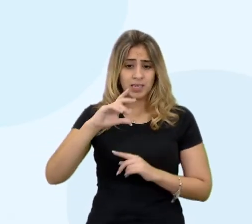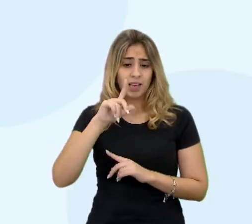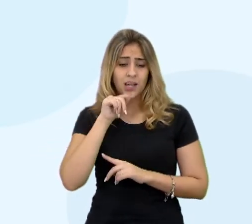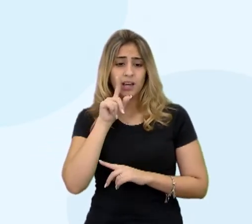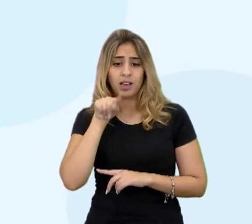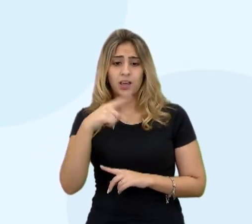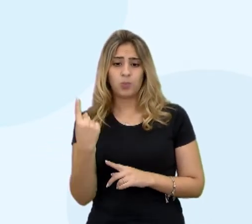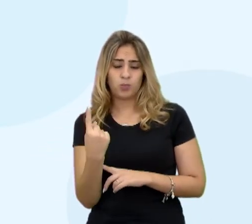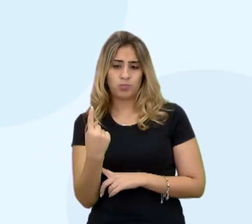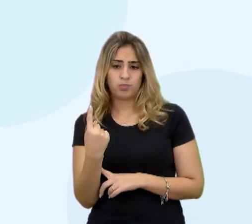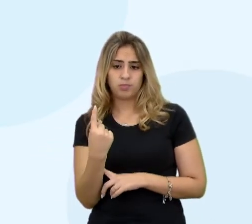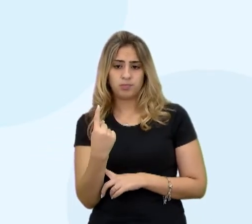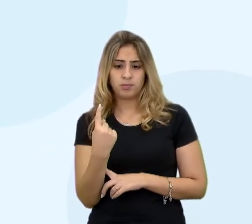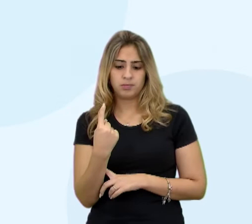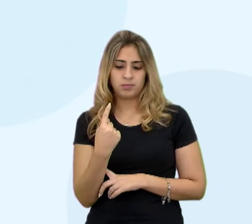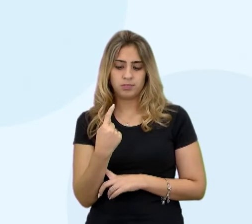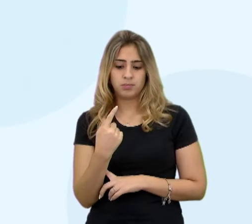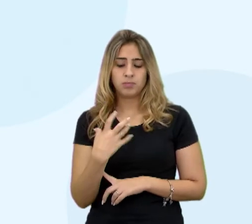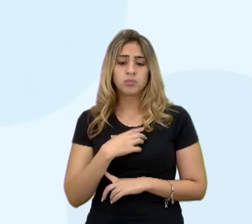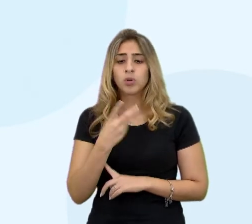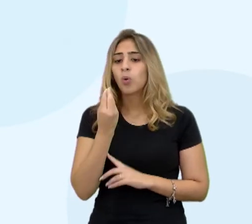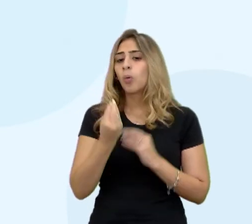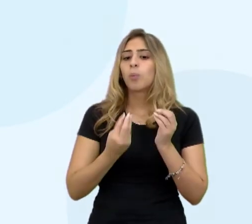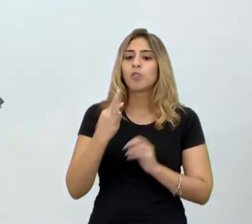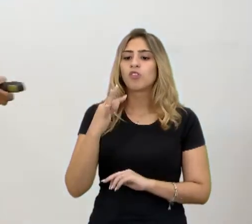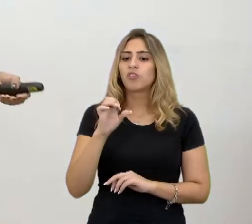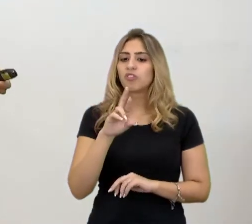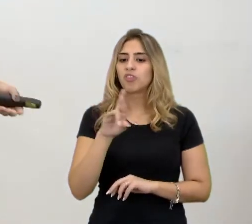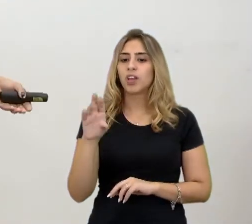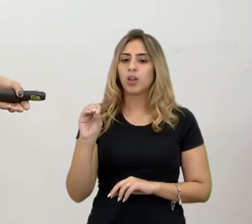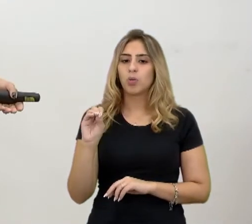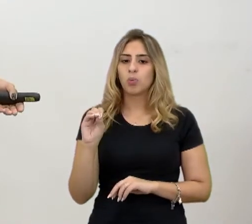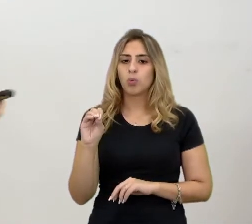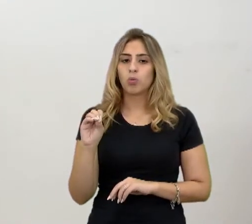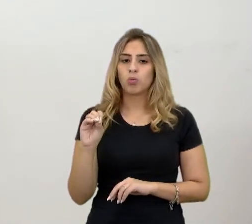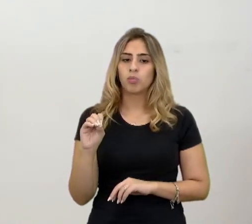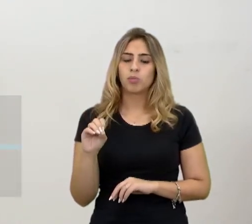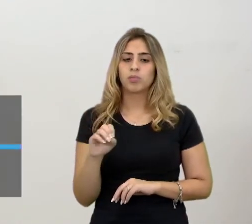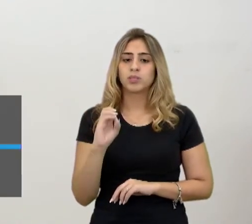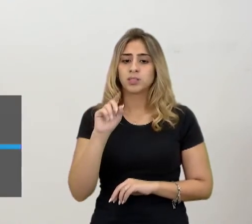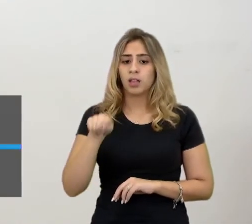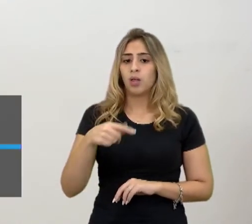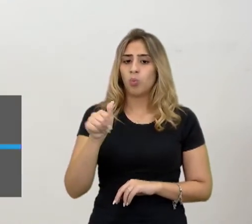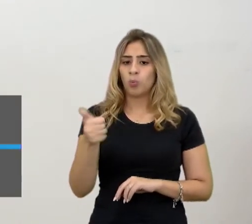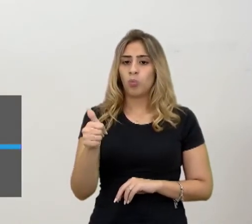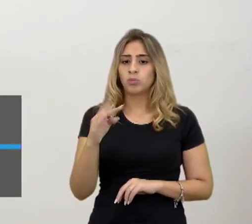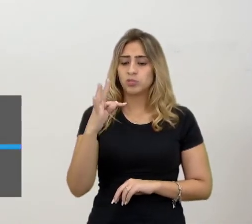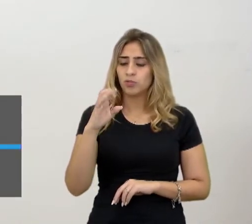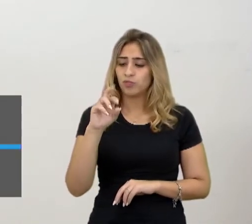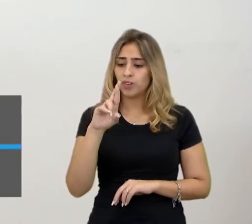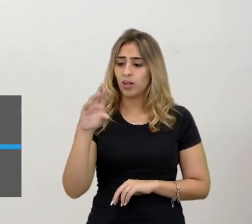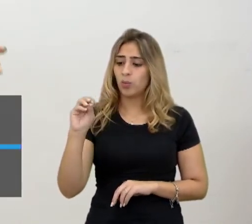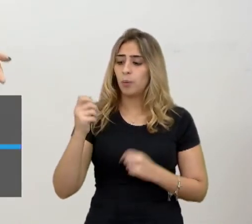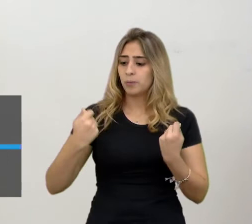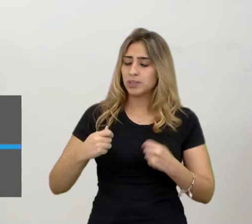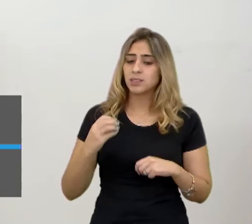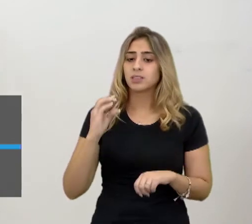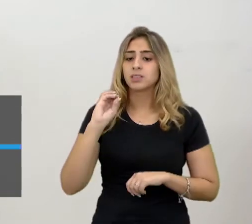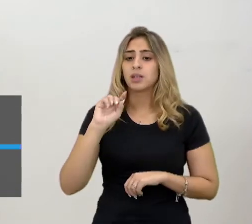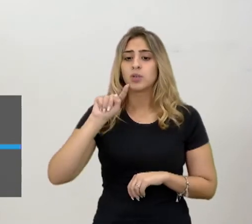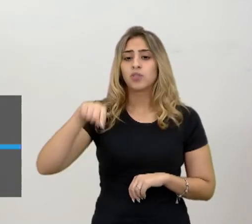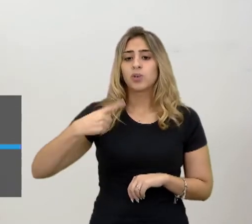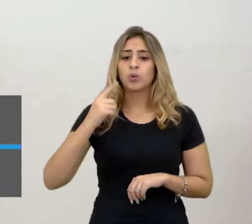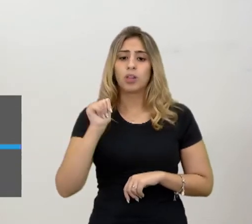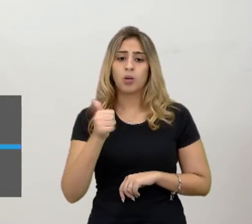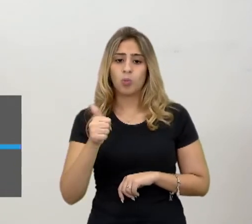é 1. No caso, por exemplo, do ferro, o C do ferro é 0,11. Significa que o ferro precisa só de